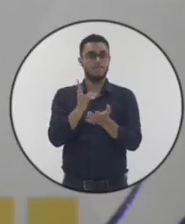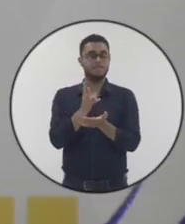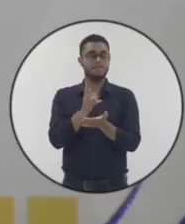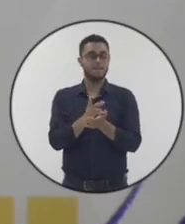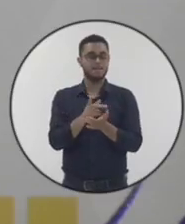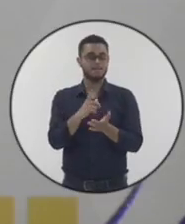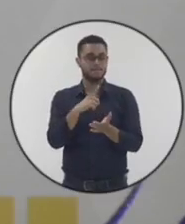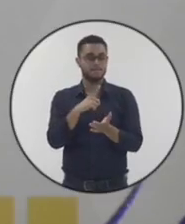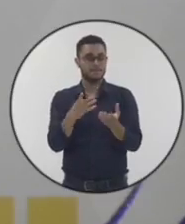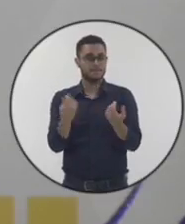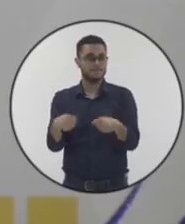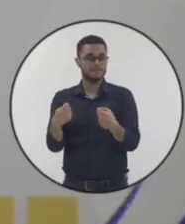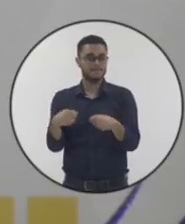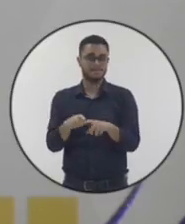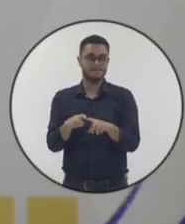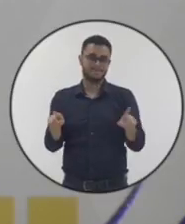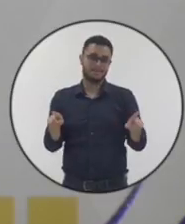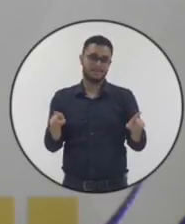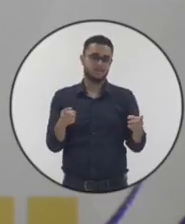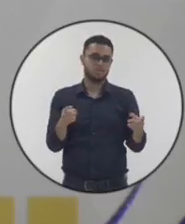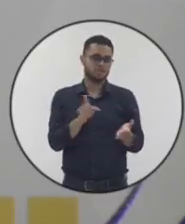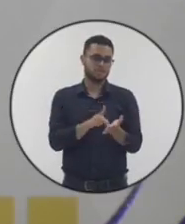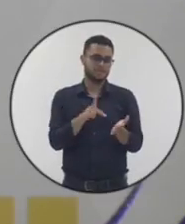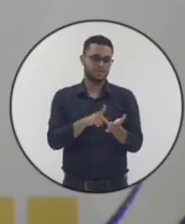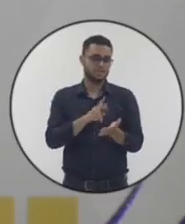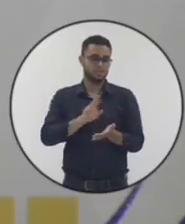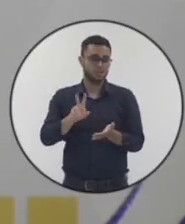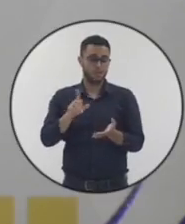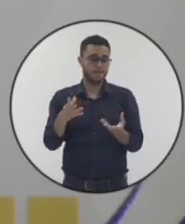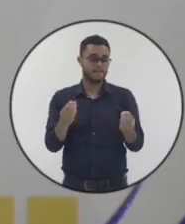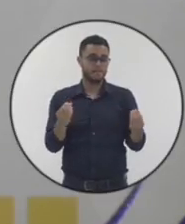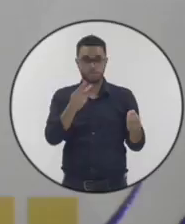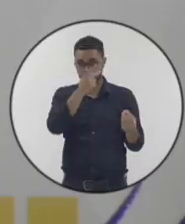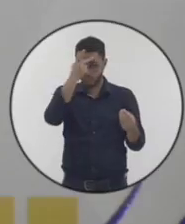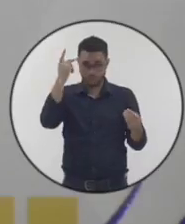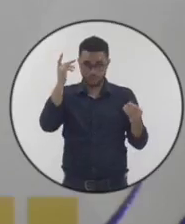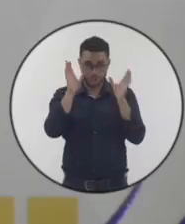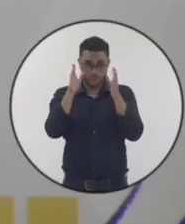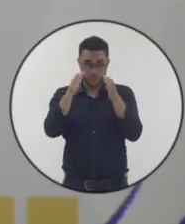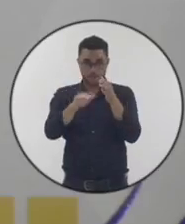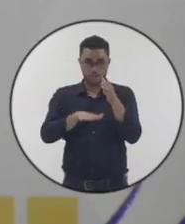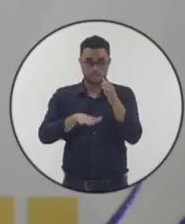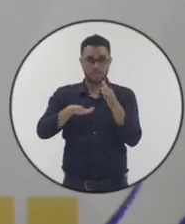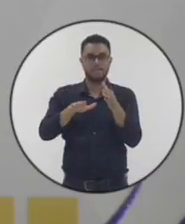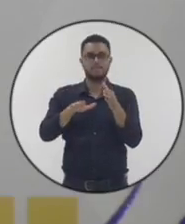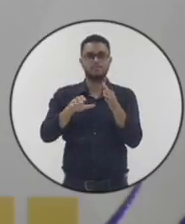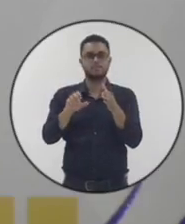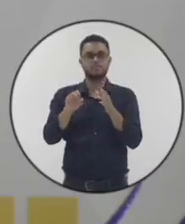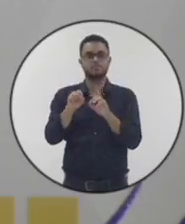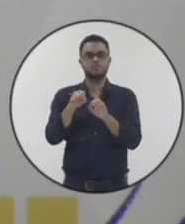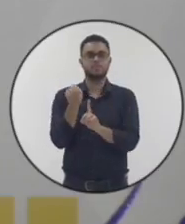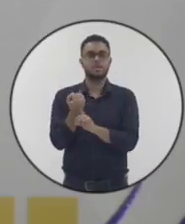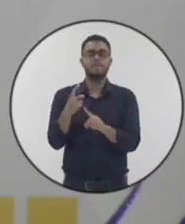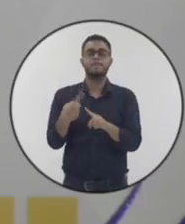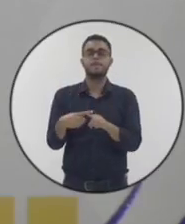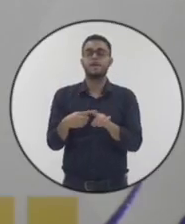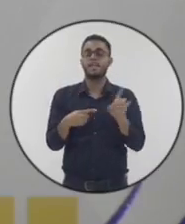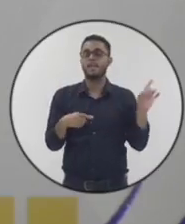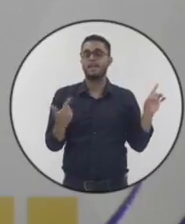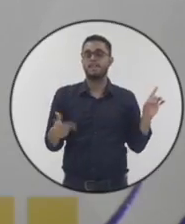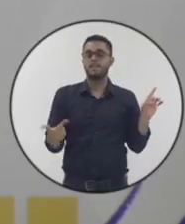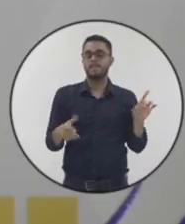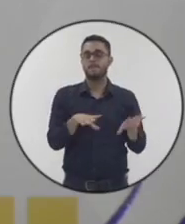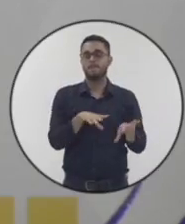não recebem a necessária atenção por parte dos gestores da assistência social, visto que aqui não temos formações